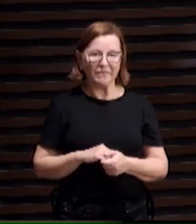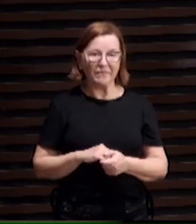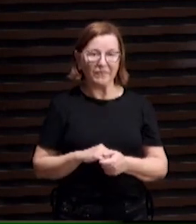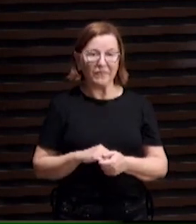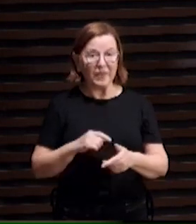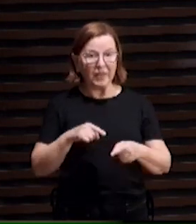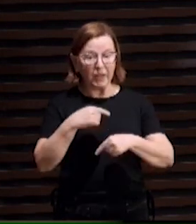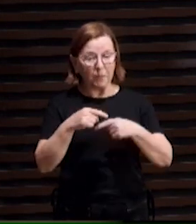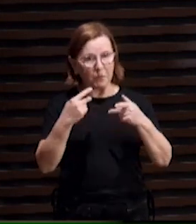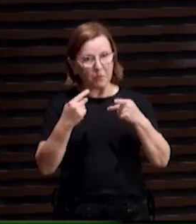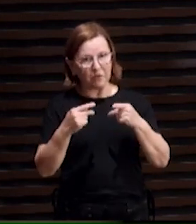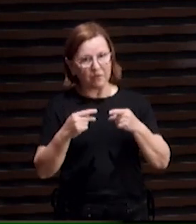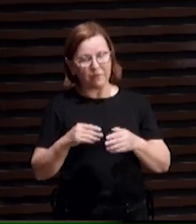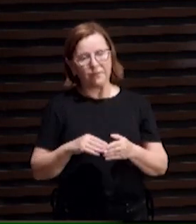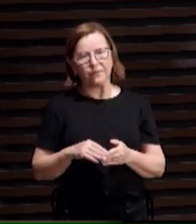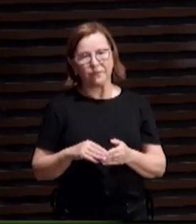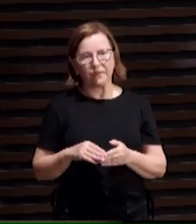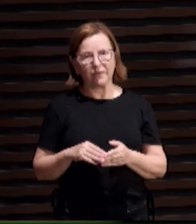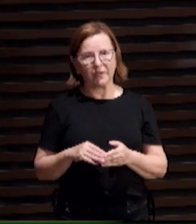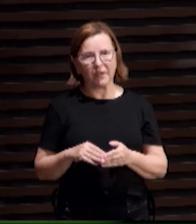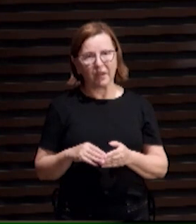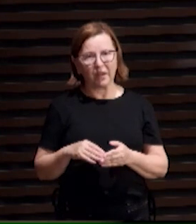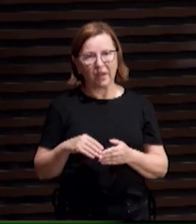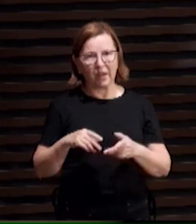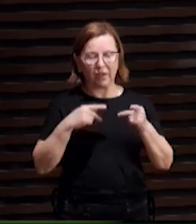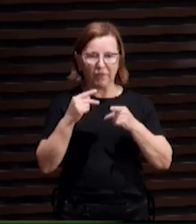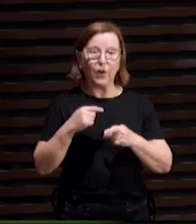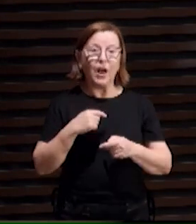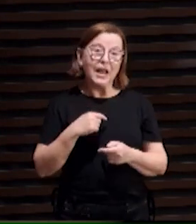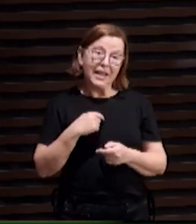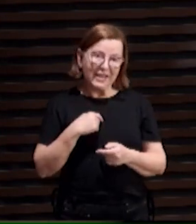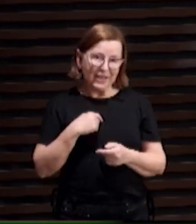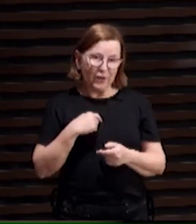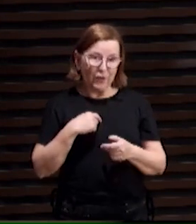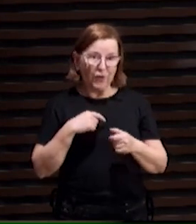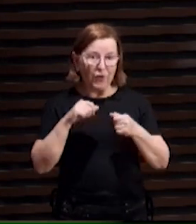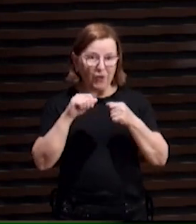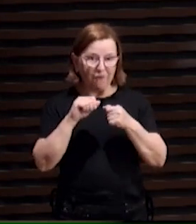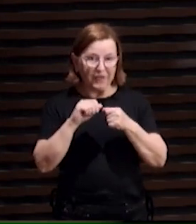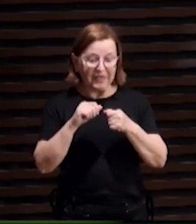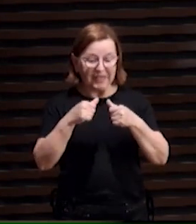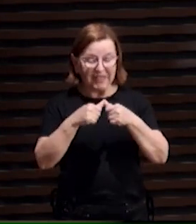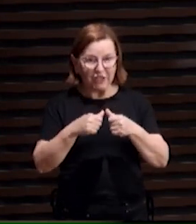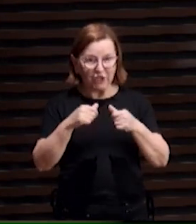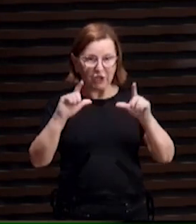Depois que ele contou, ele disse: eu fiz essa homenagem ao seu filho. Ele olhou,